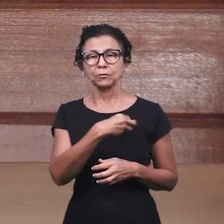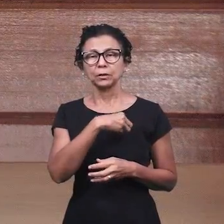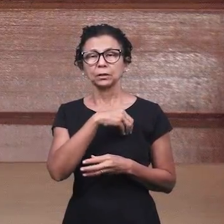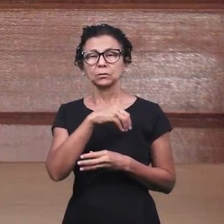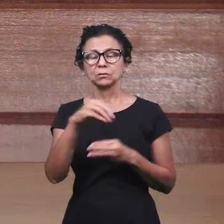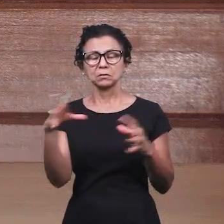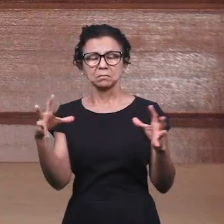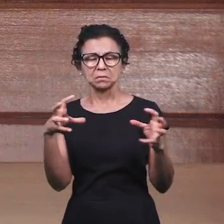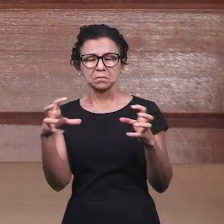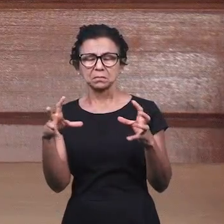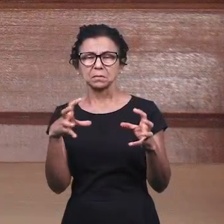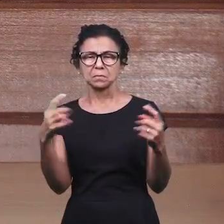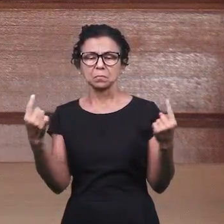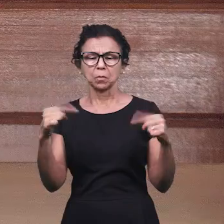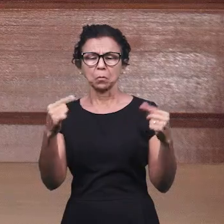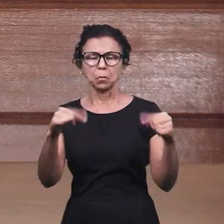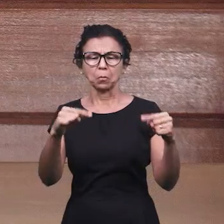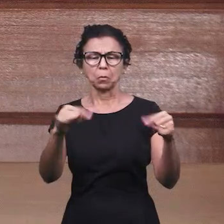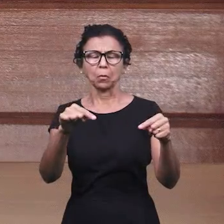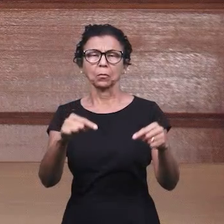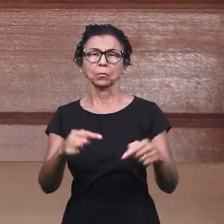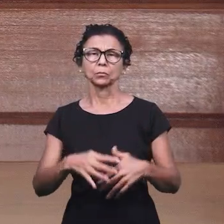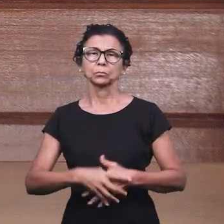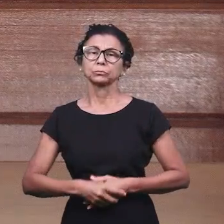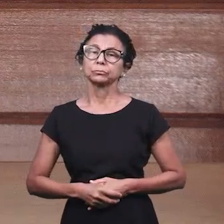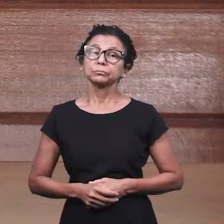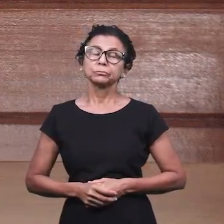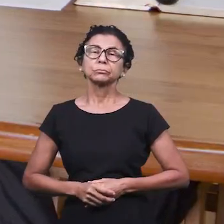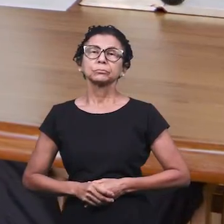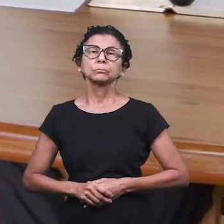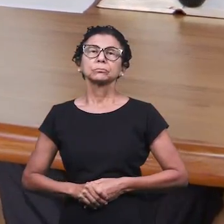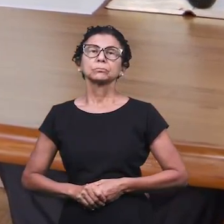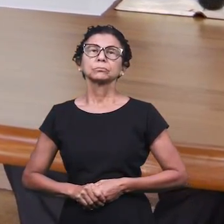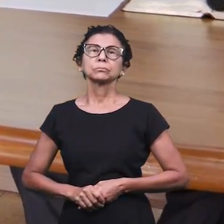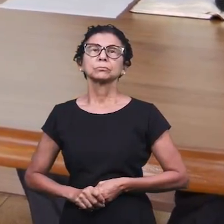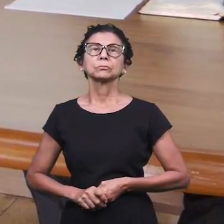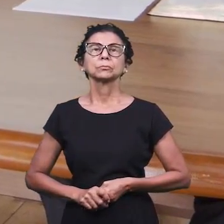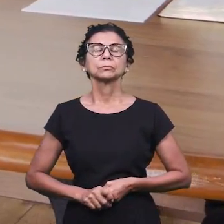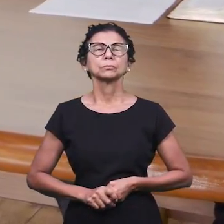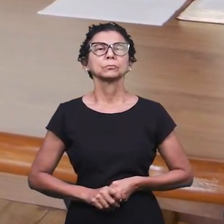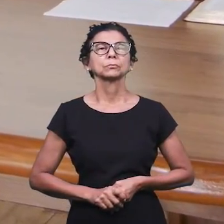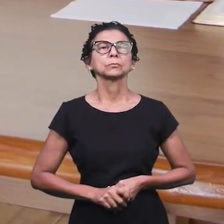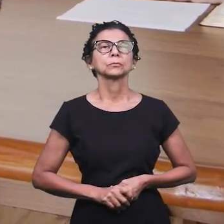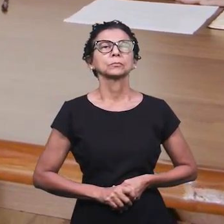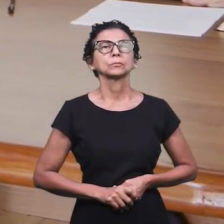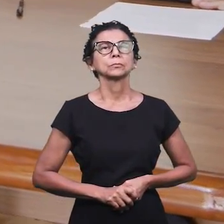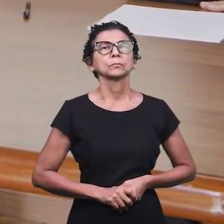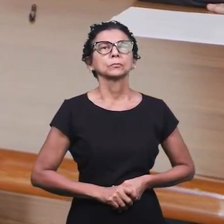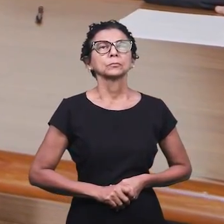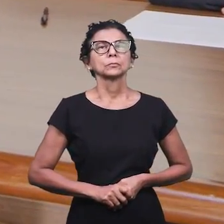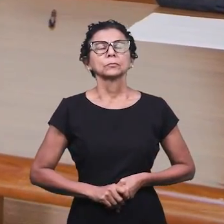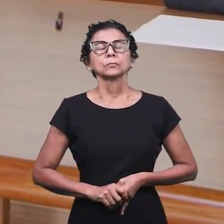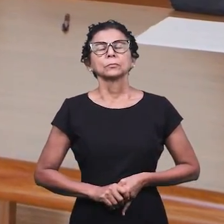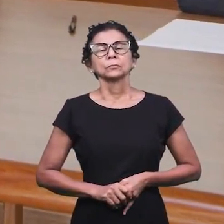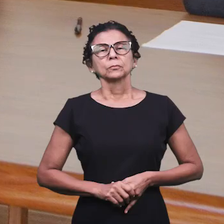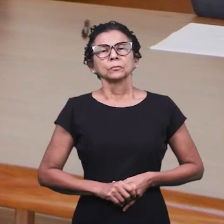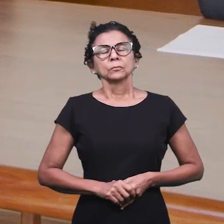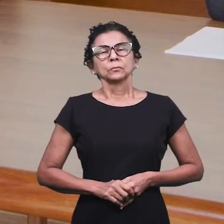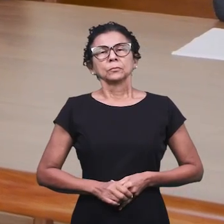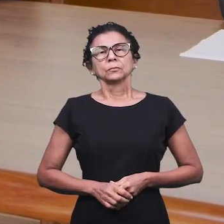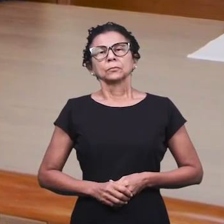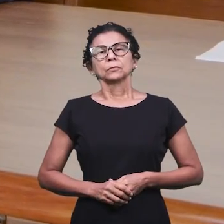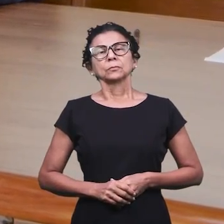estamos vivendo nessa hora. Pastor Luiz? Esse ataque contra a família já veio desde o